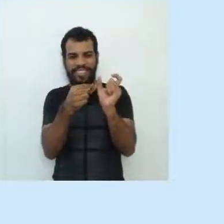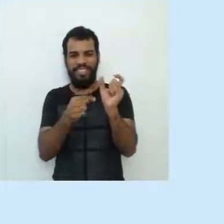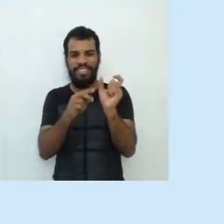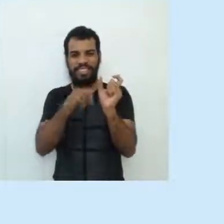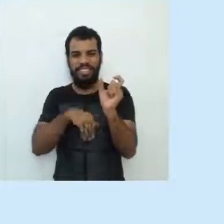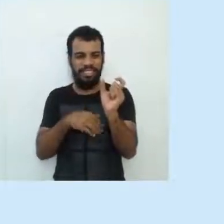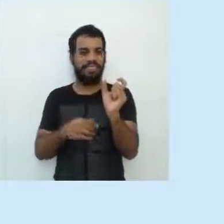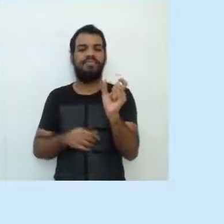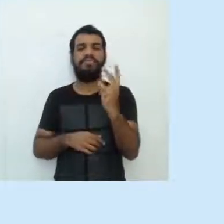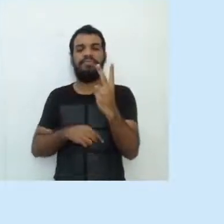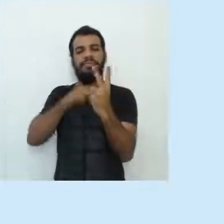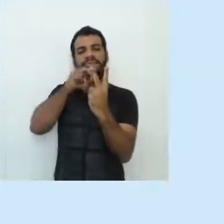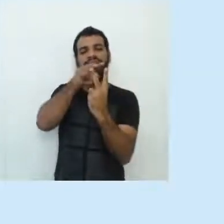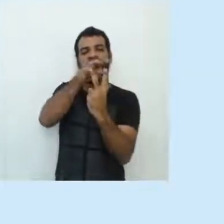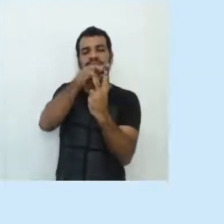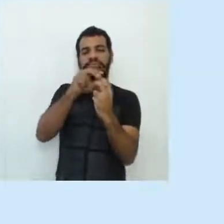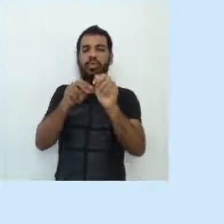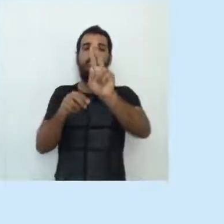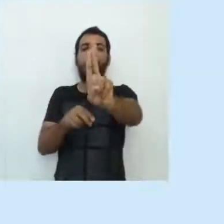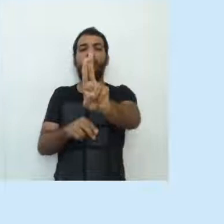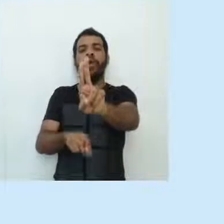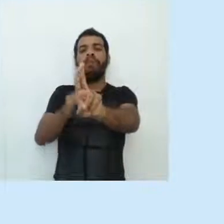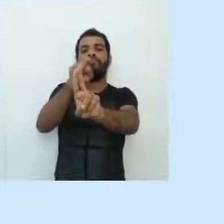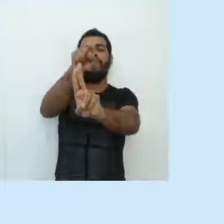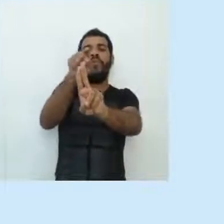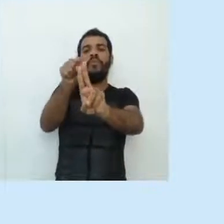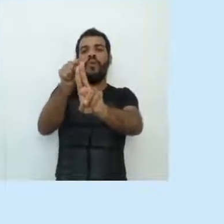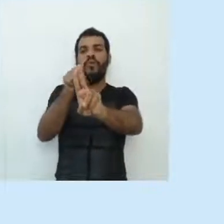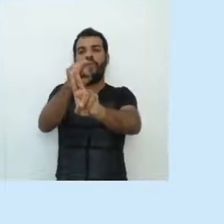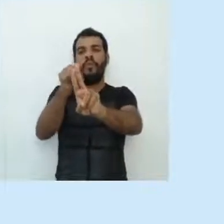trema, a perda de alguns sinais de